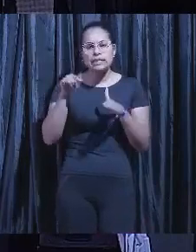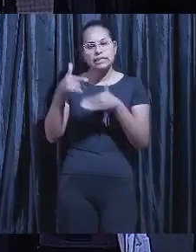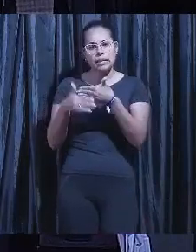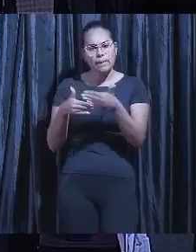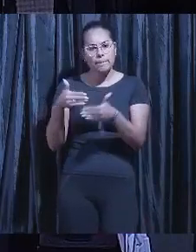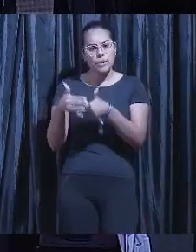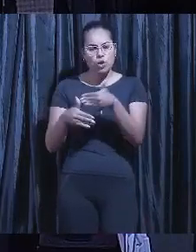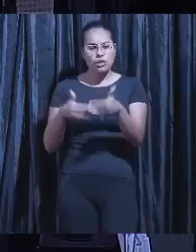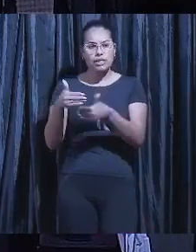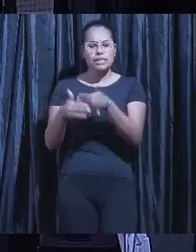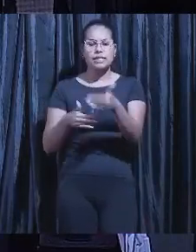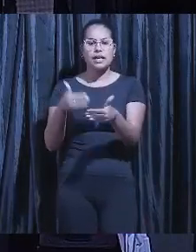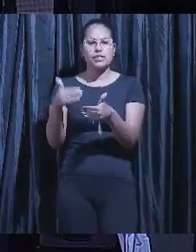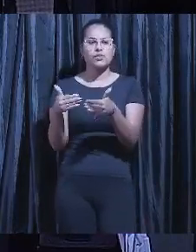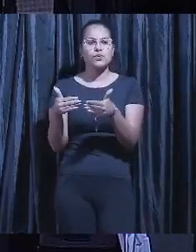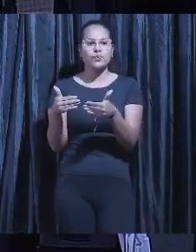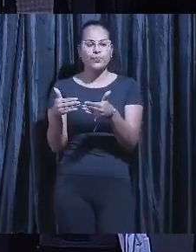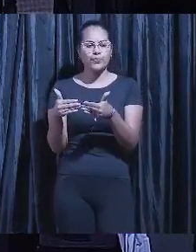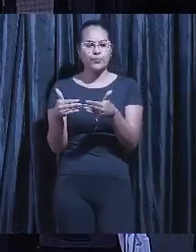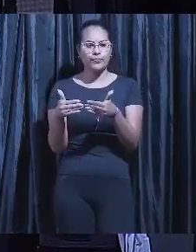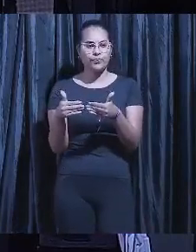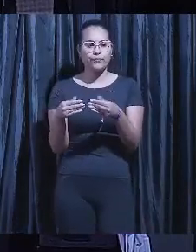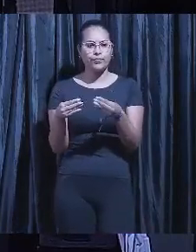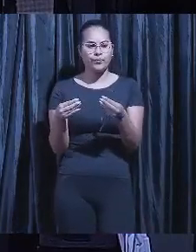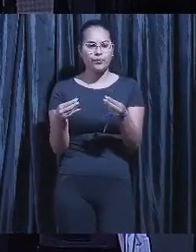processo de